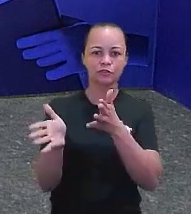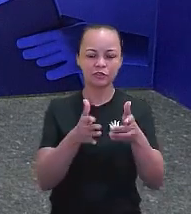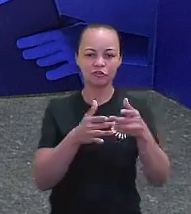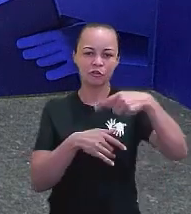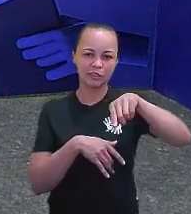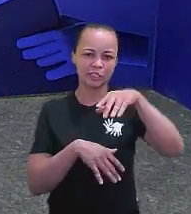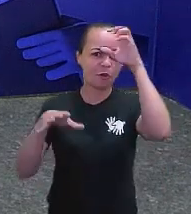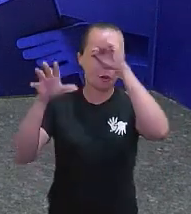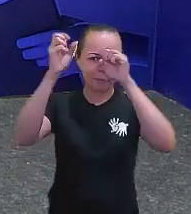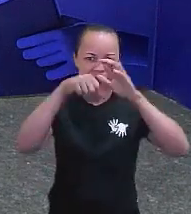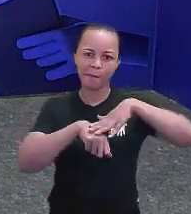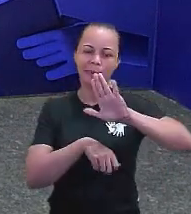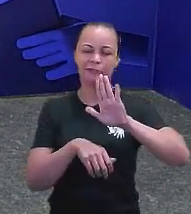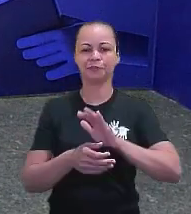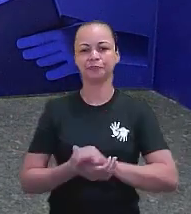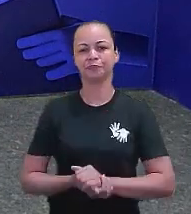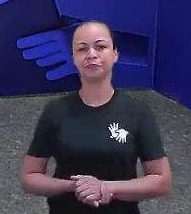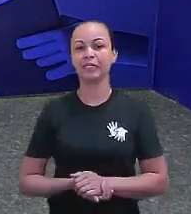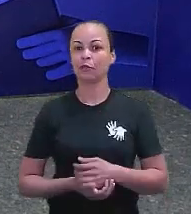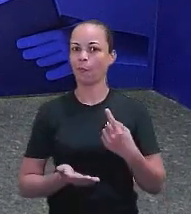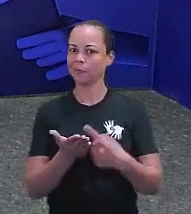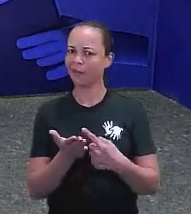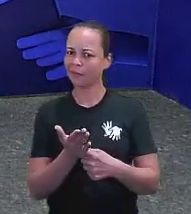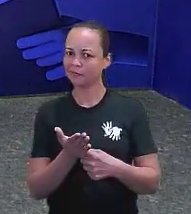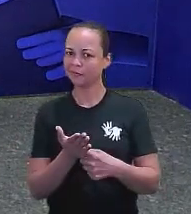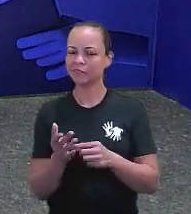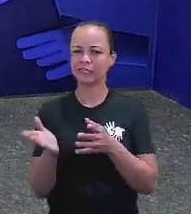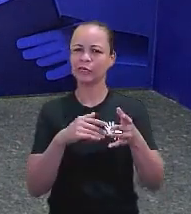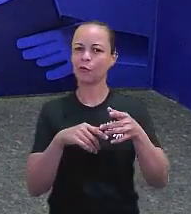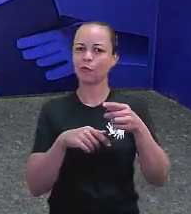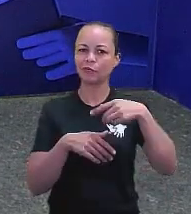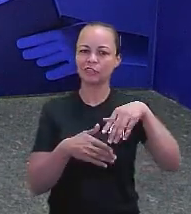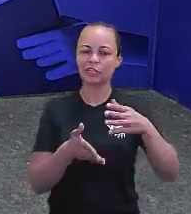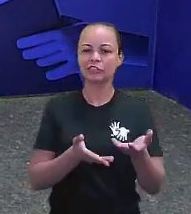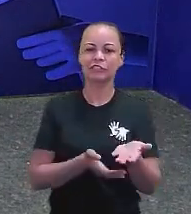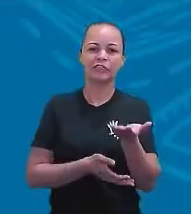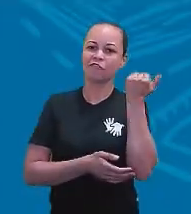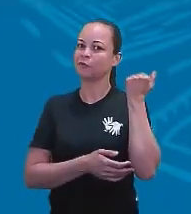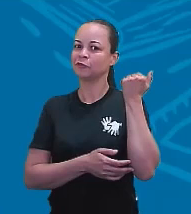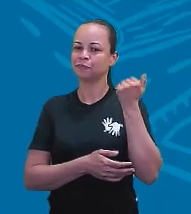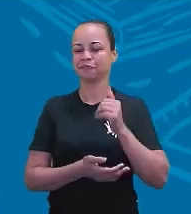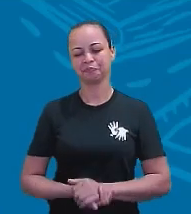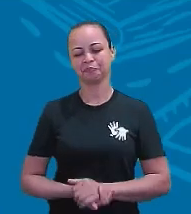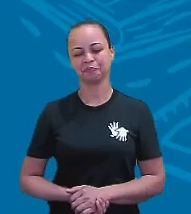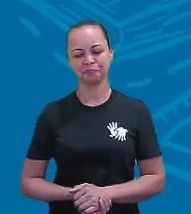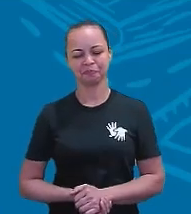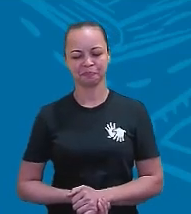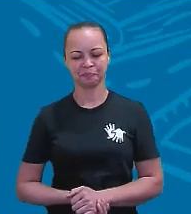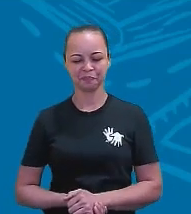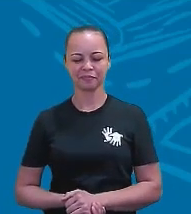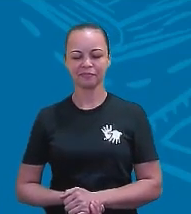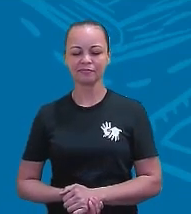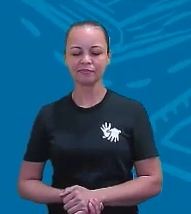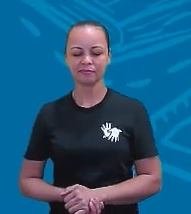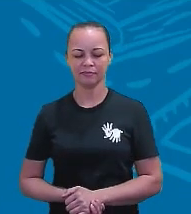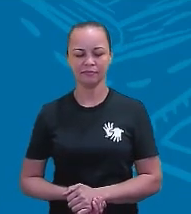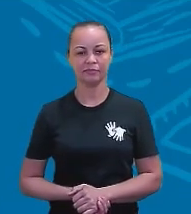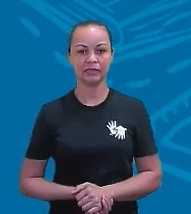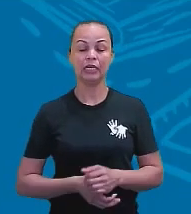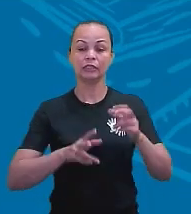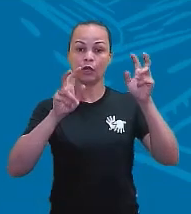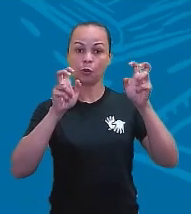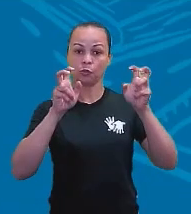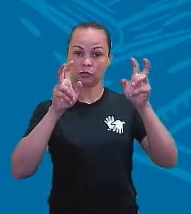aprendizado. Combinado? Então, como a gente diz na língua inglesa, let's go! Bom, tema de hoje é esse aqui, gente,